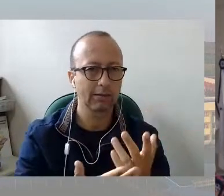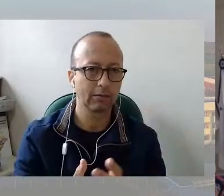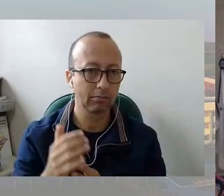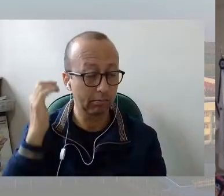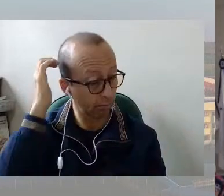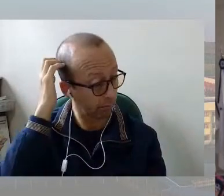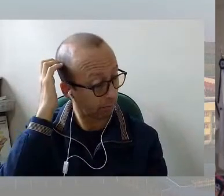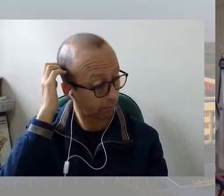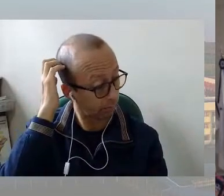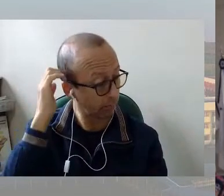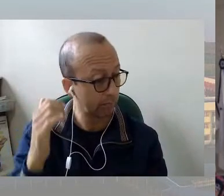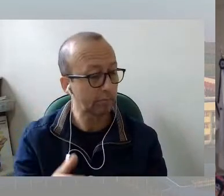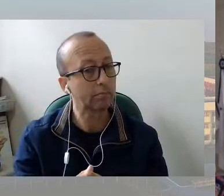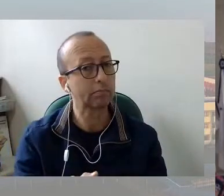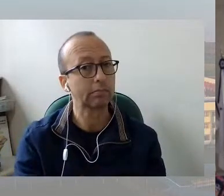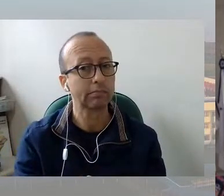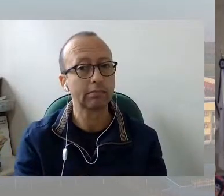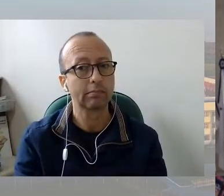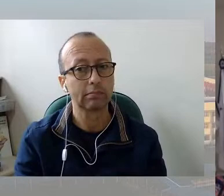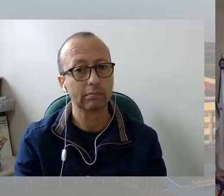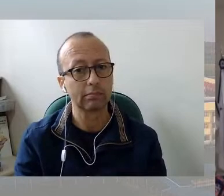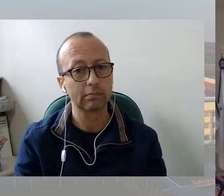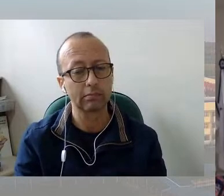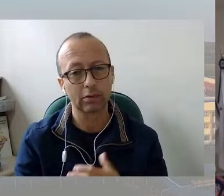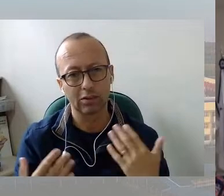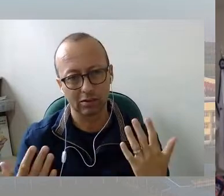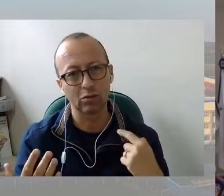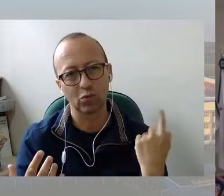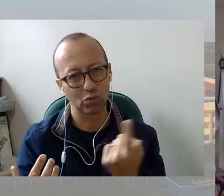todos sofremos, né? Todos,